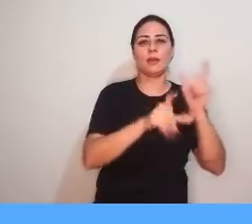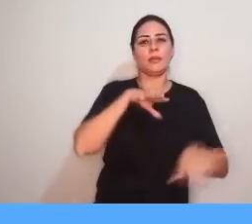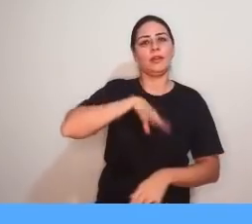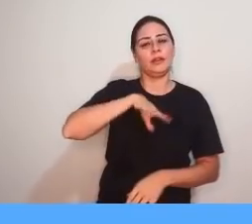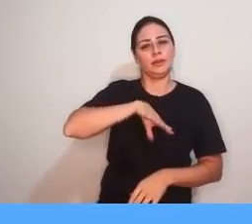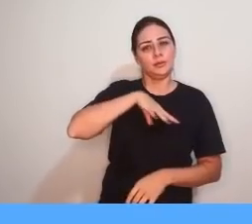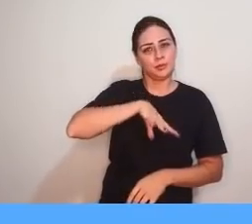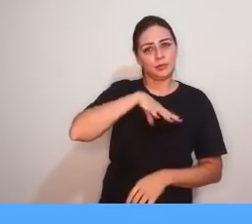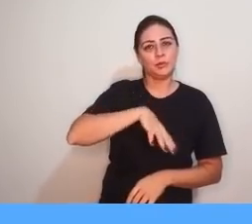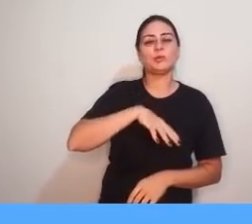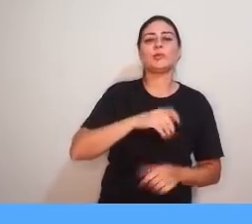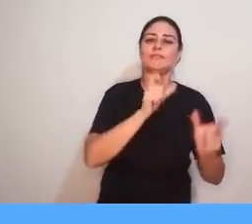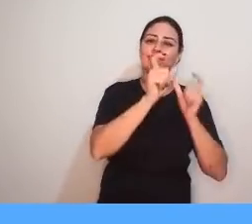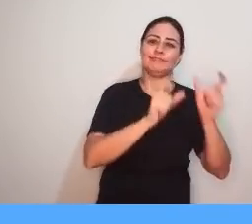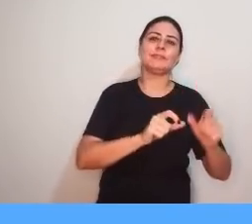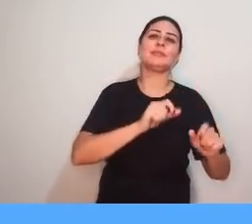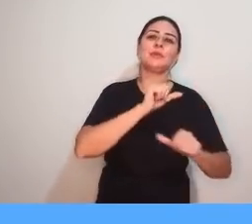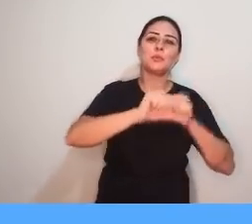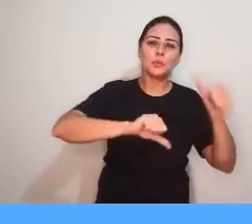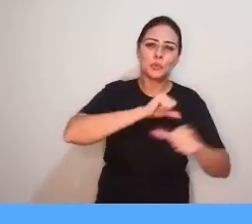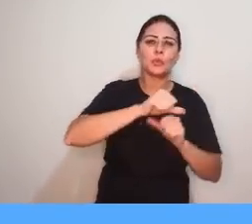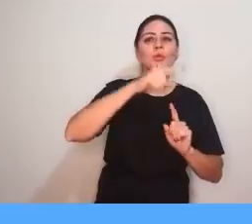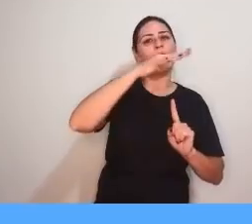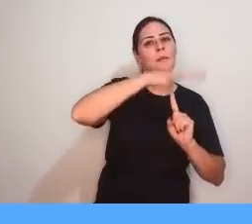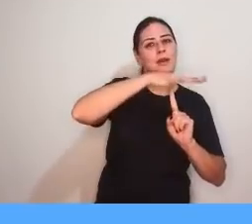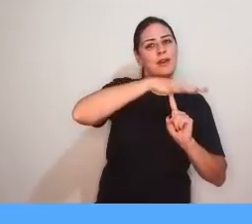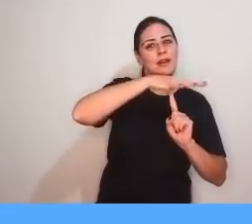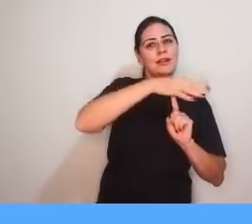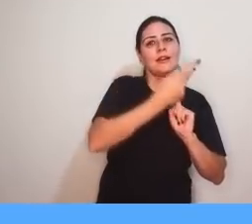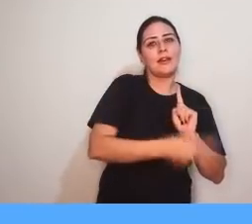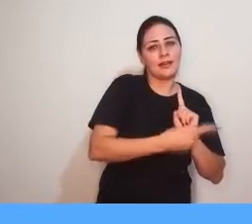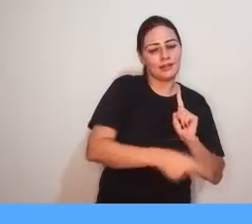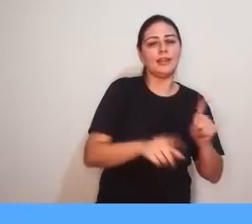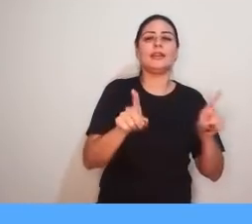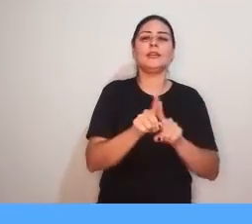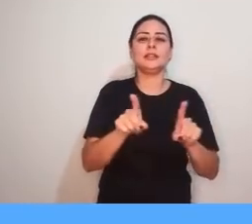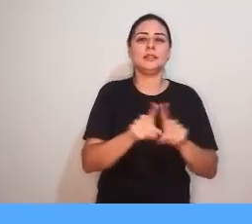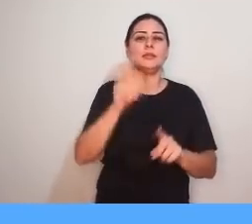do Estado do Paraná e a diretriz municipal de Araucária.